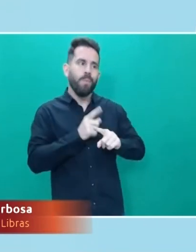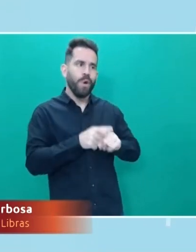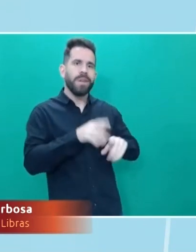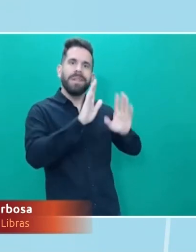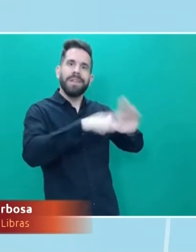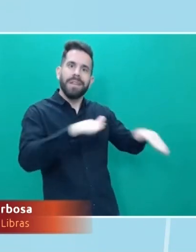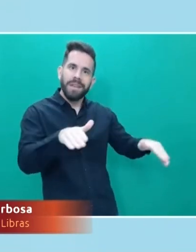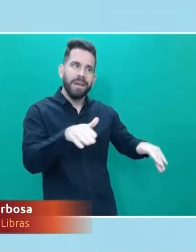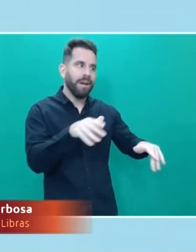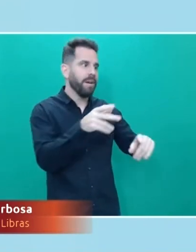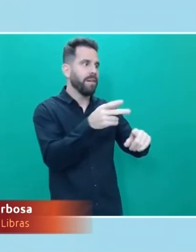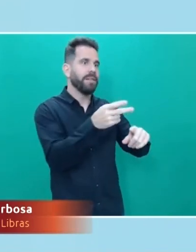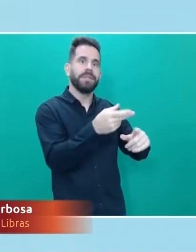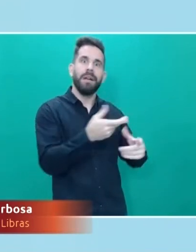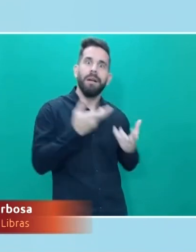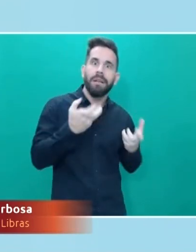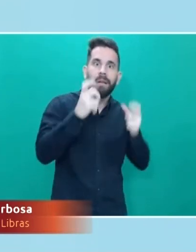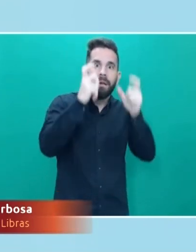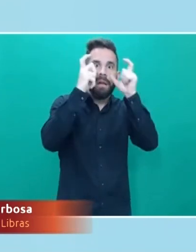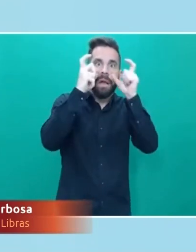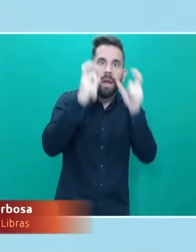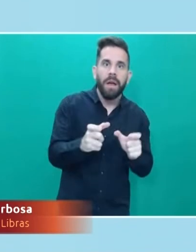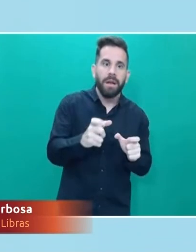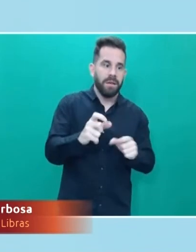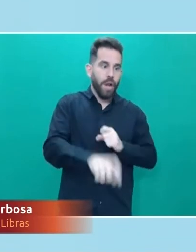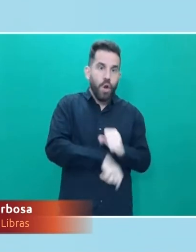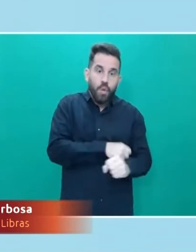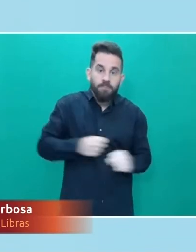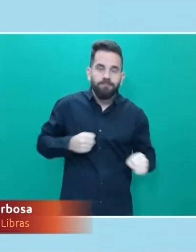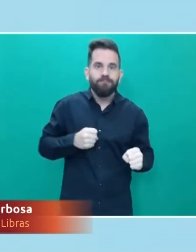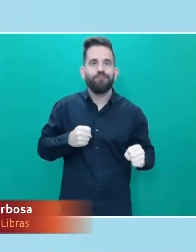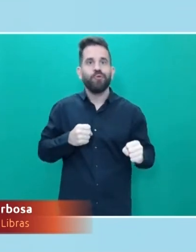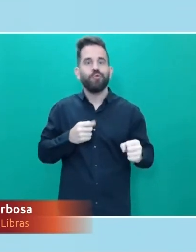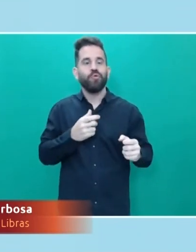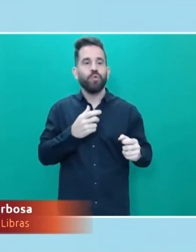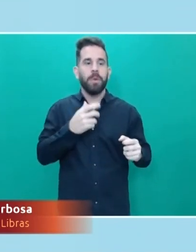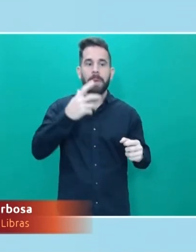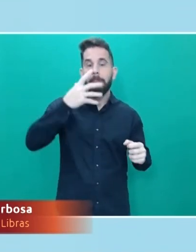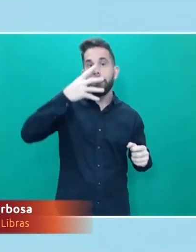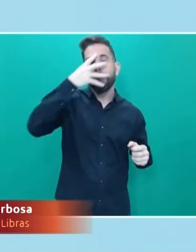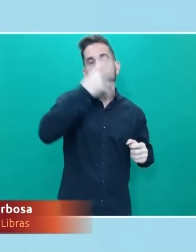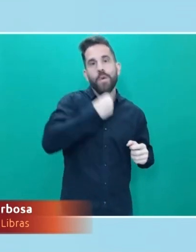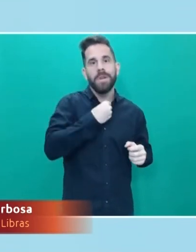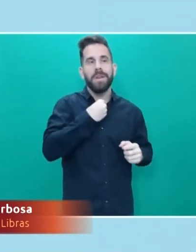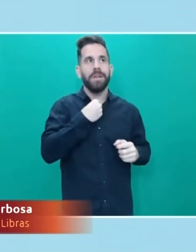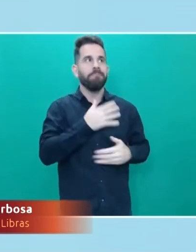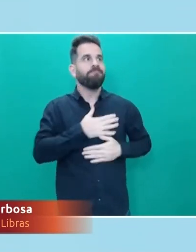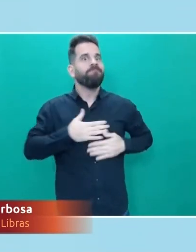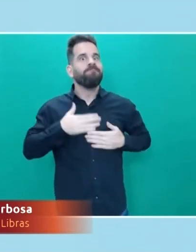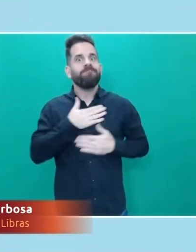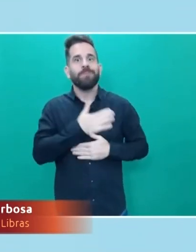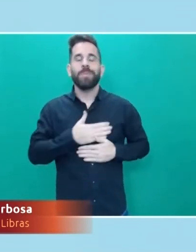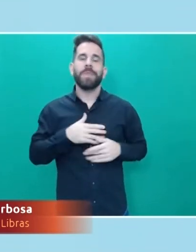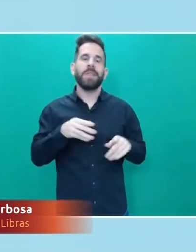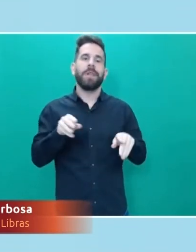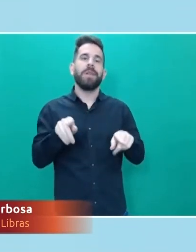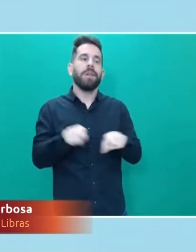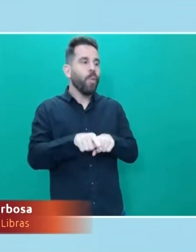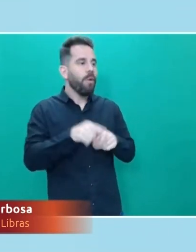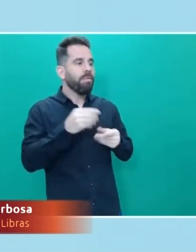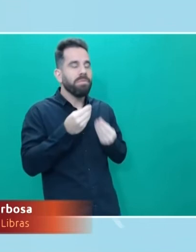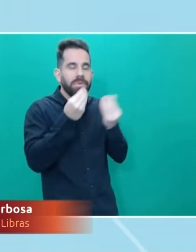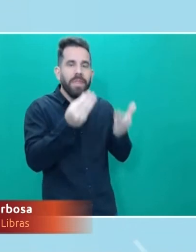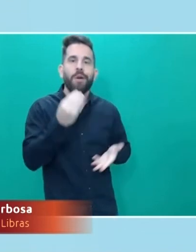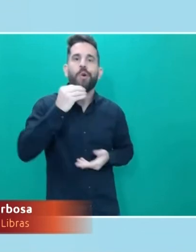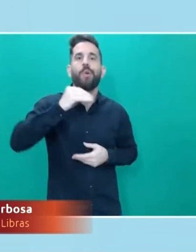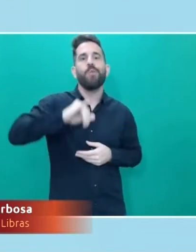bonito, né? É algo prazeroso e é aquele negócio, dá oportunidade a outras